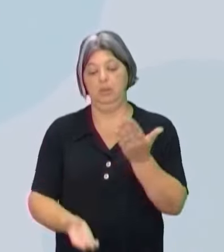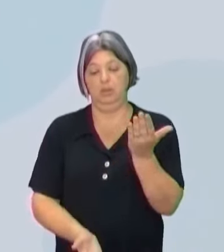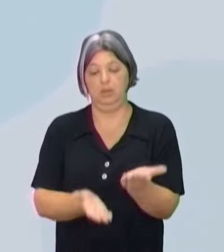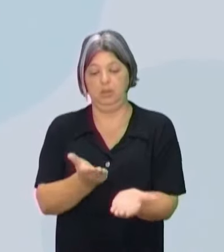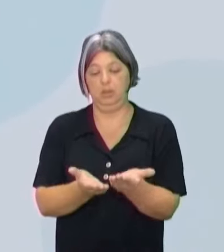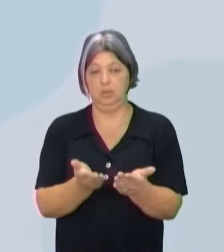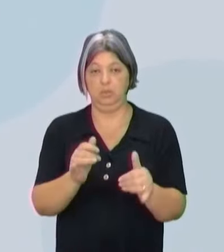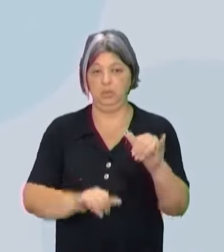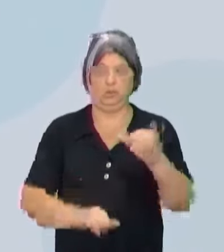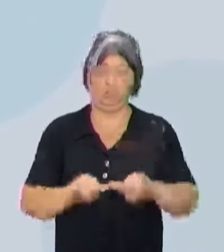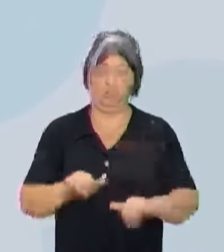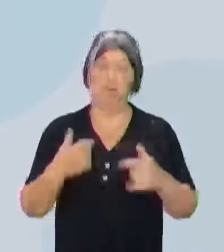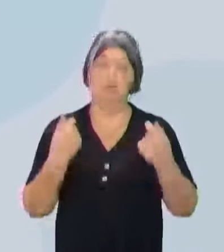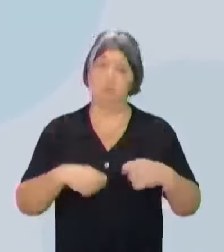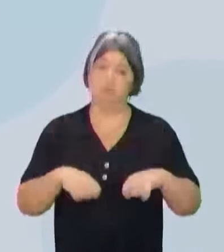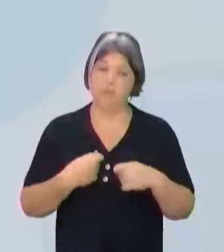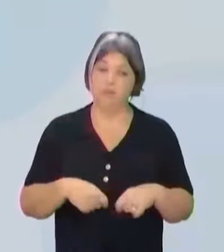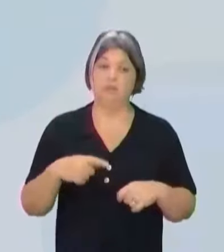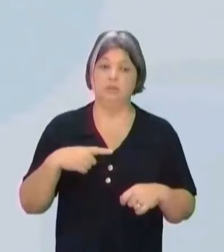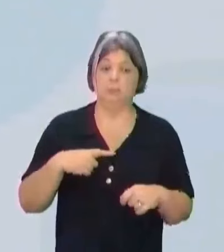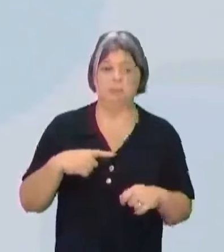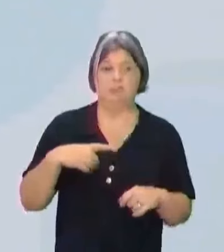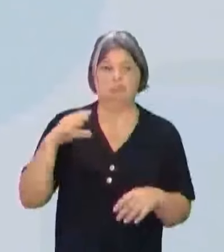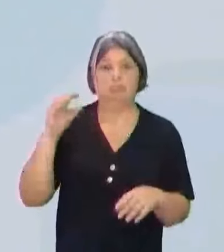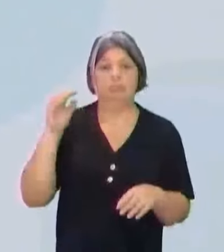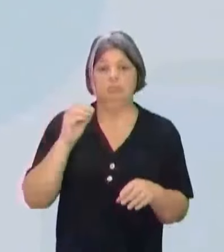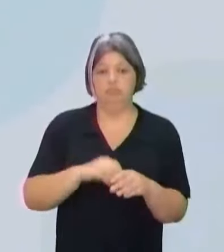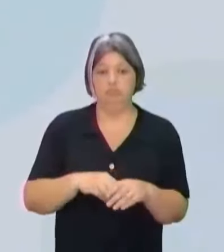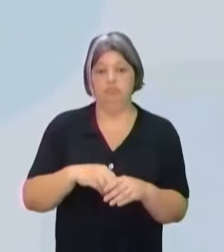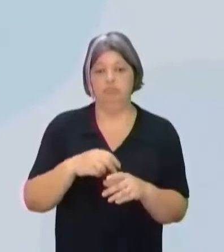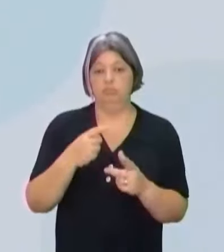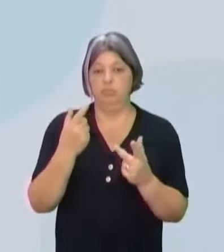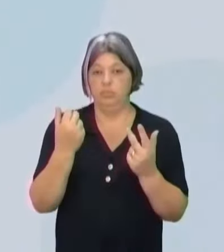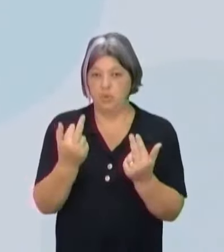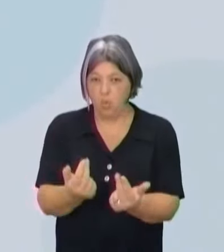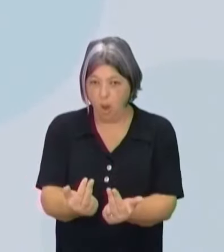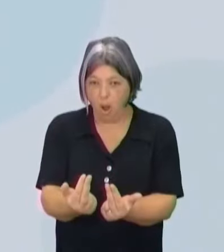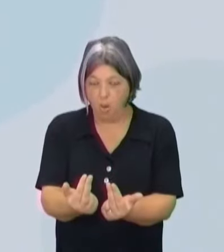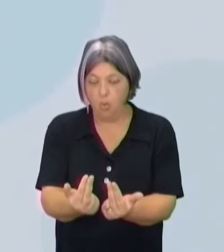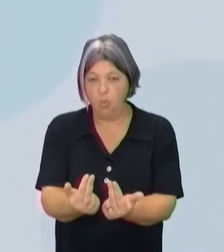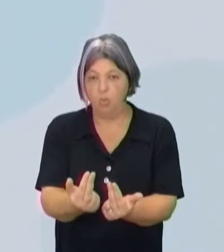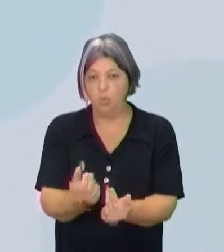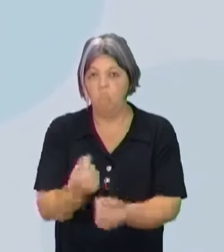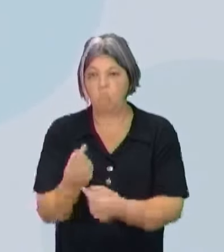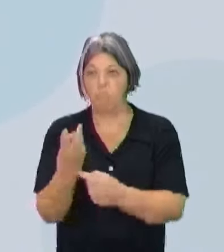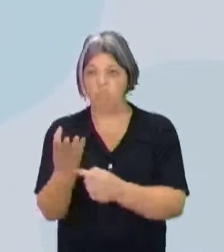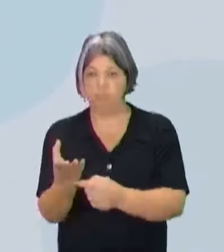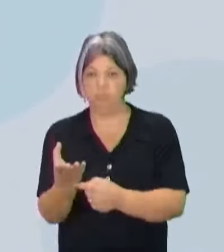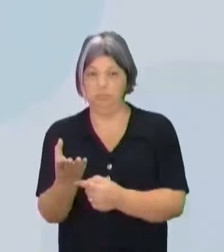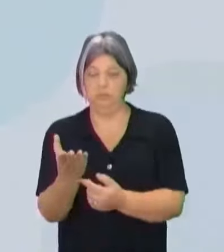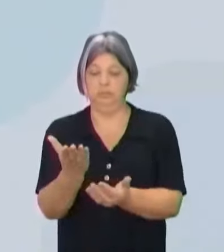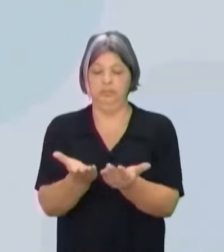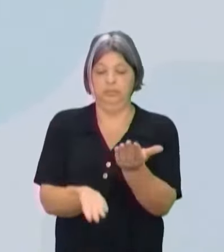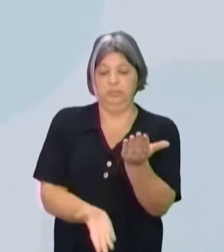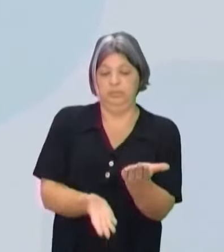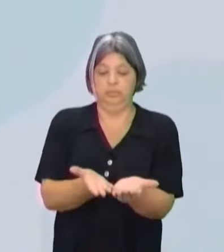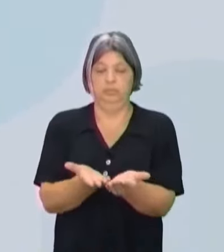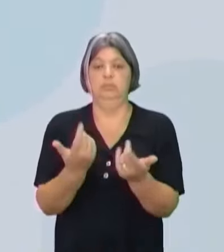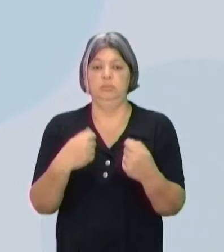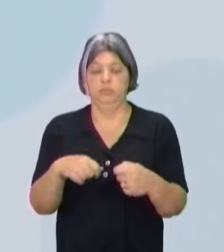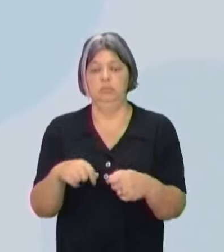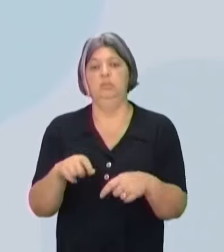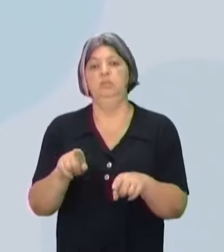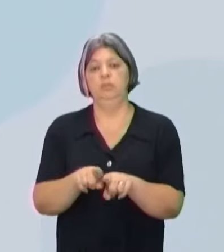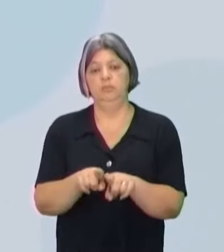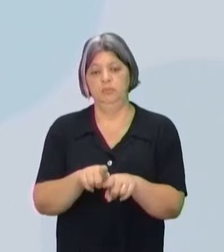químico. Precisa necessariamente estar numa proporção de igualdade? Não. O que precisa estar igual? A velocidade. E